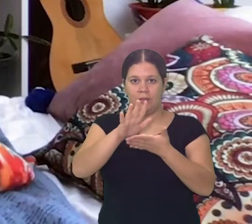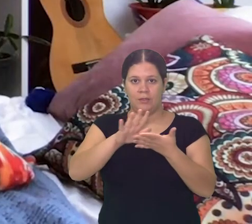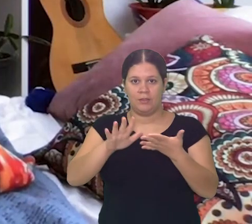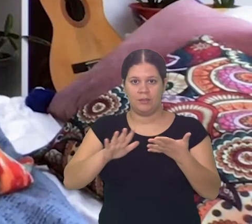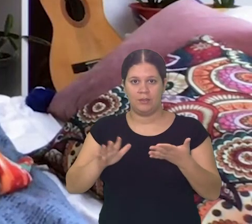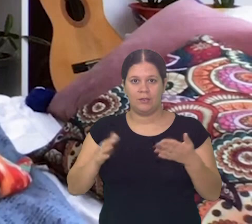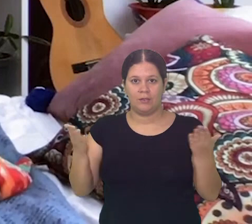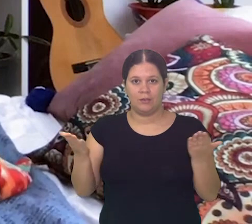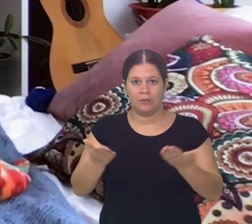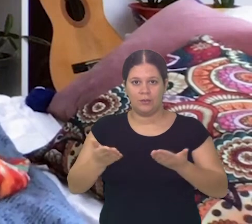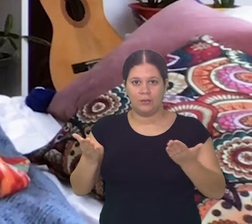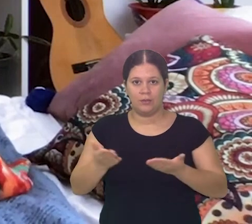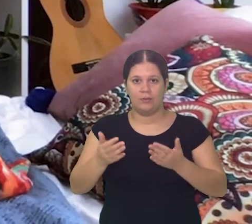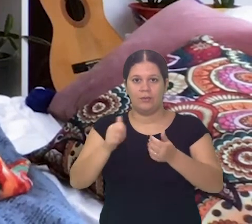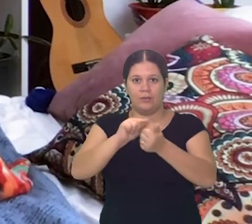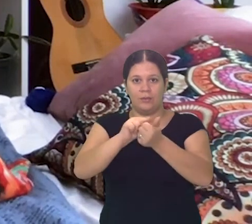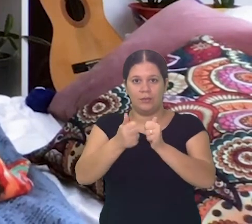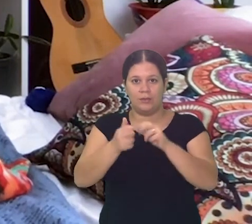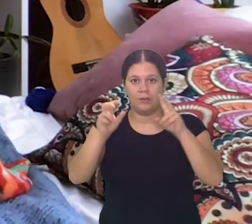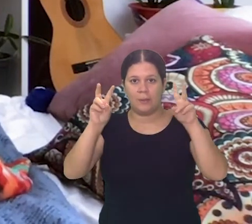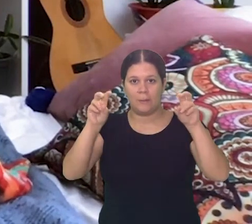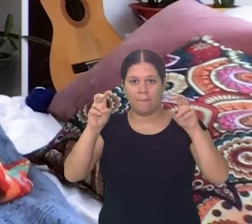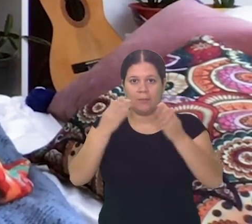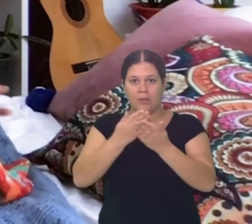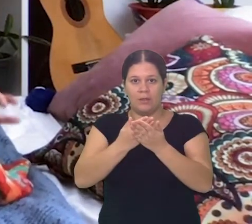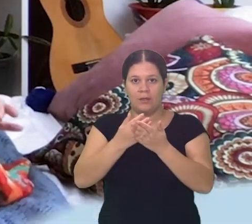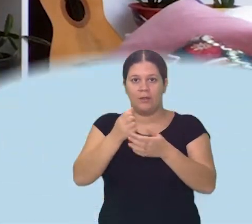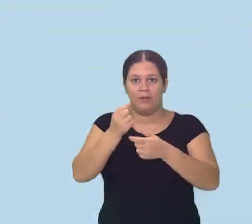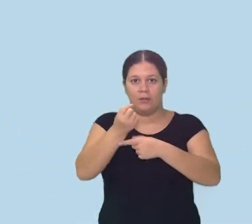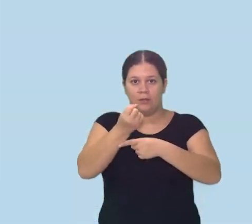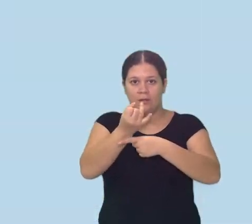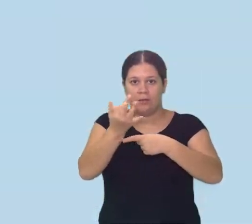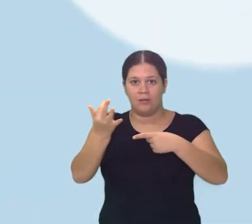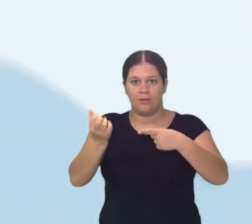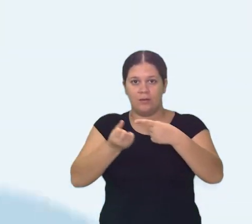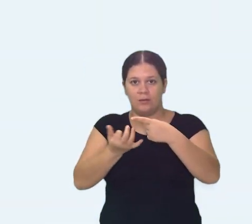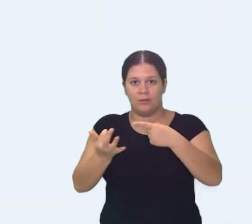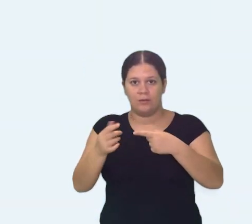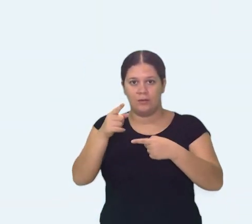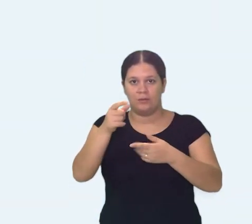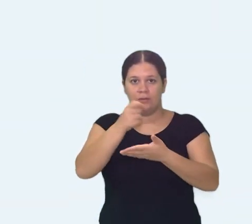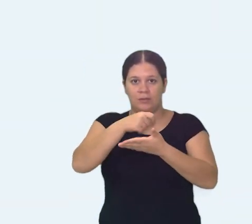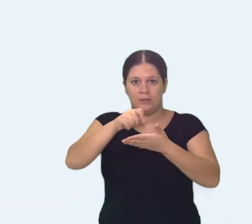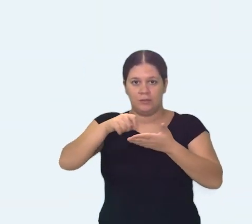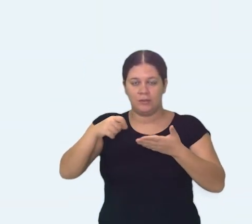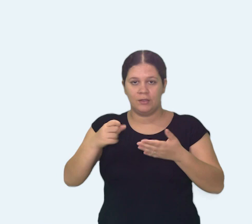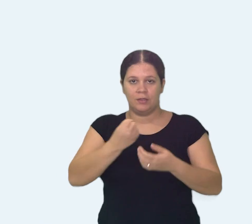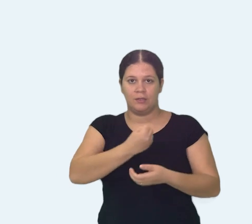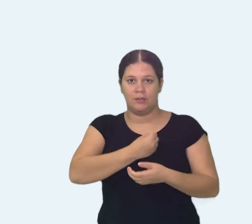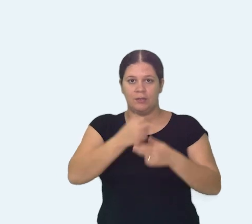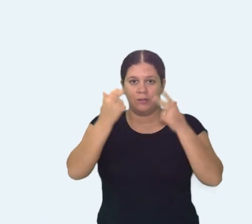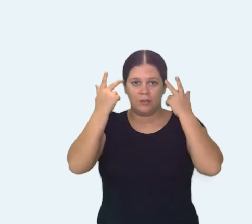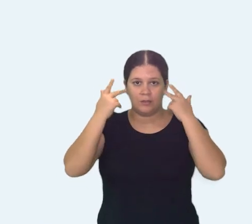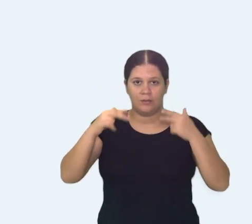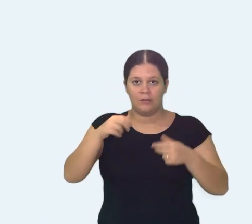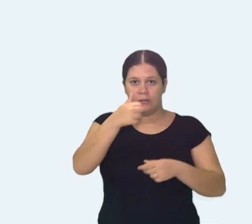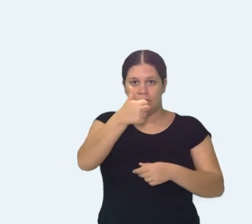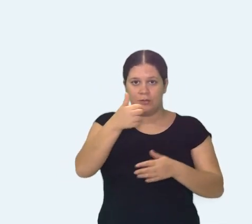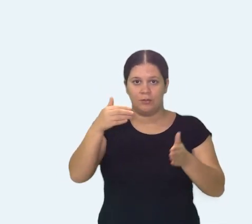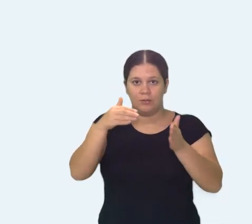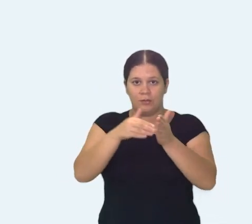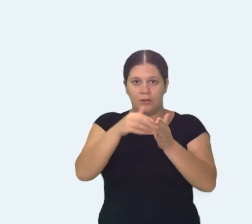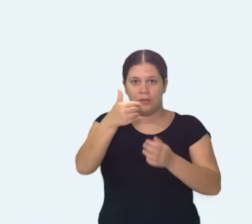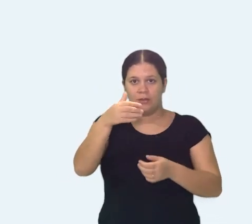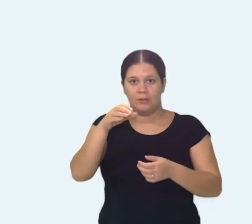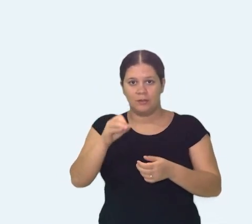A atividade de hoje consiste em um jogo sobre o tema da aula, frações. Você deverá escrever números naturais de 1 a